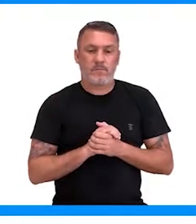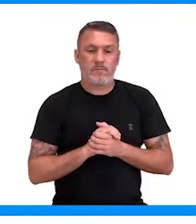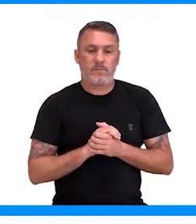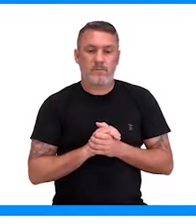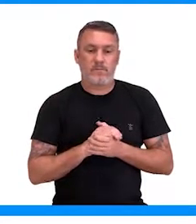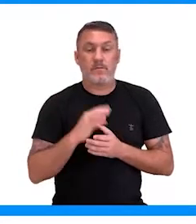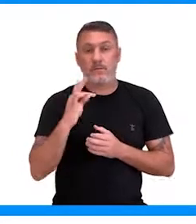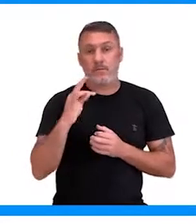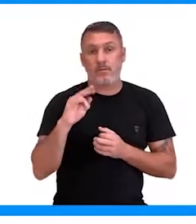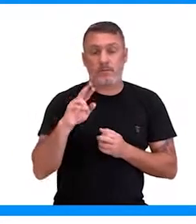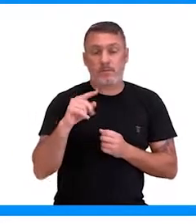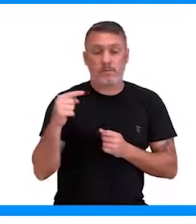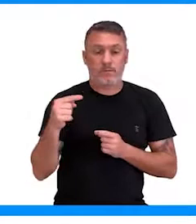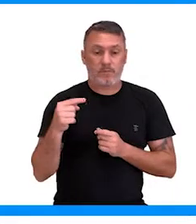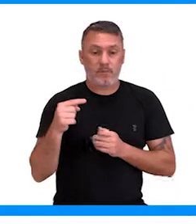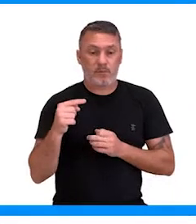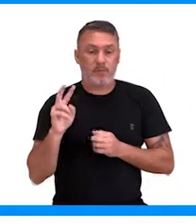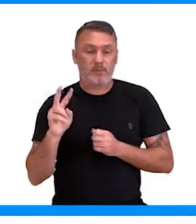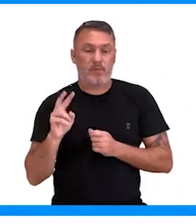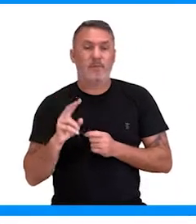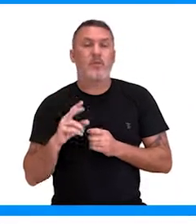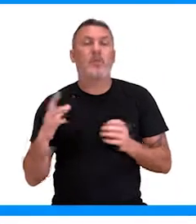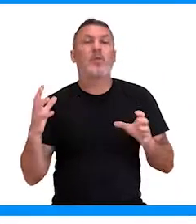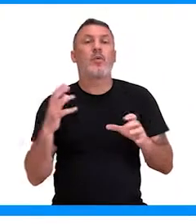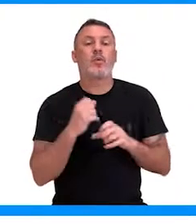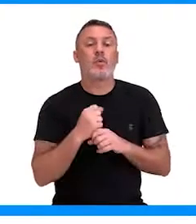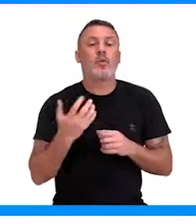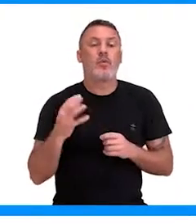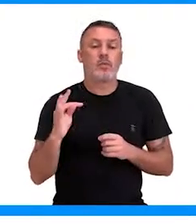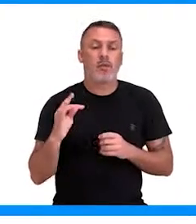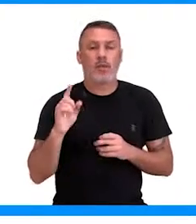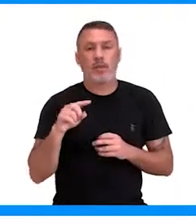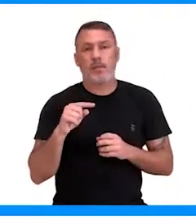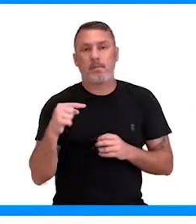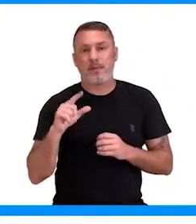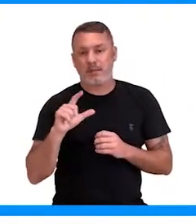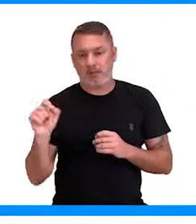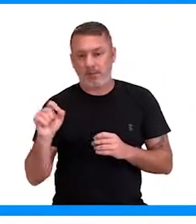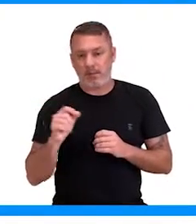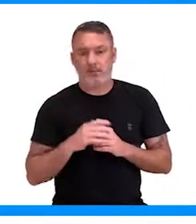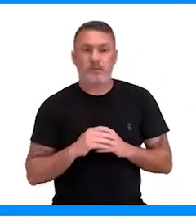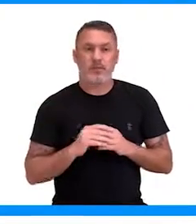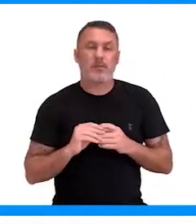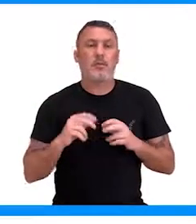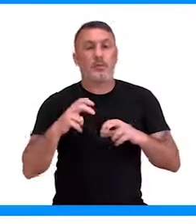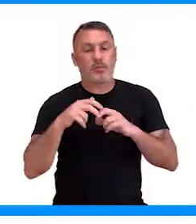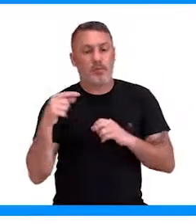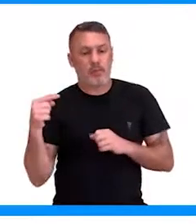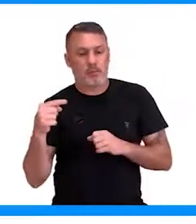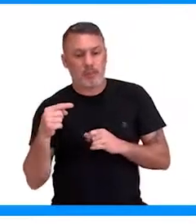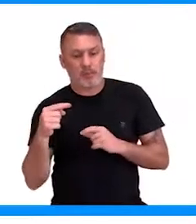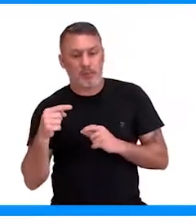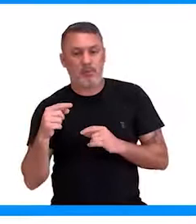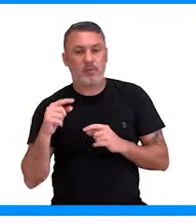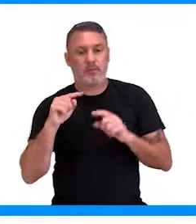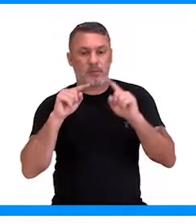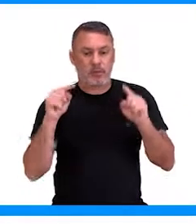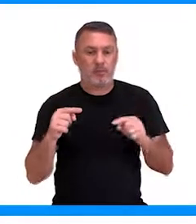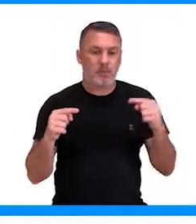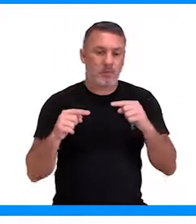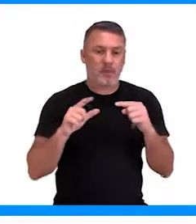T é menos b. Quem é o valor de b? É menos 100. Então, vai ser